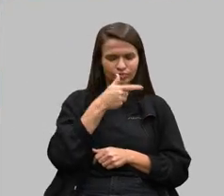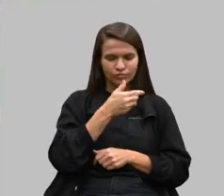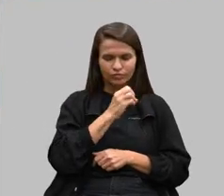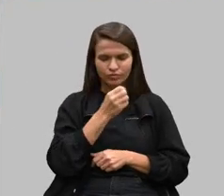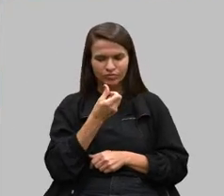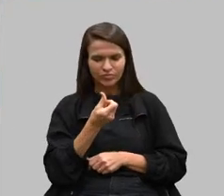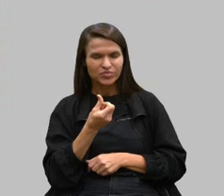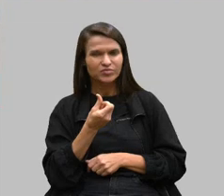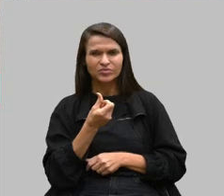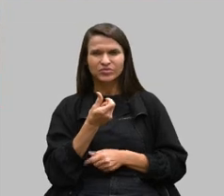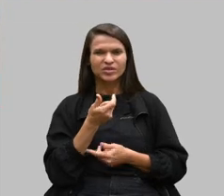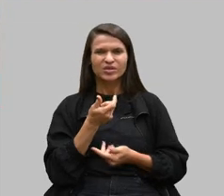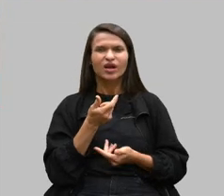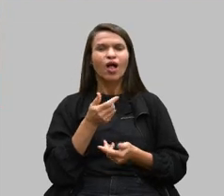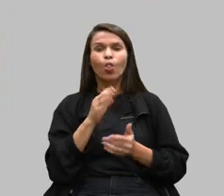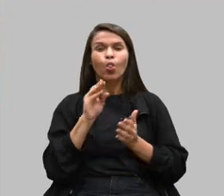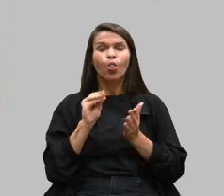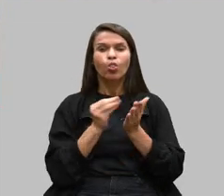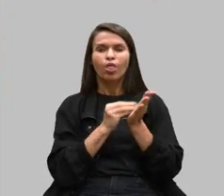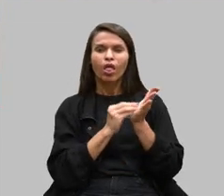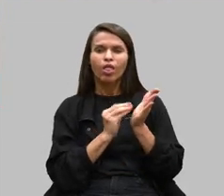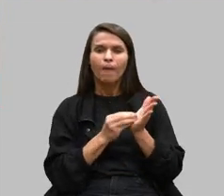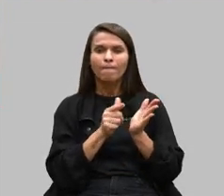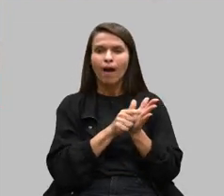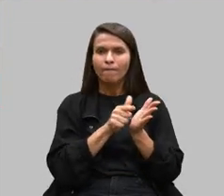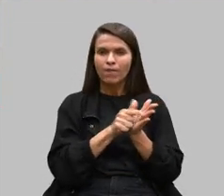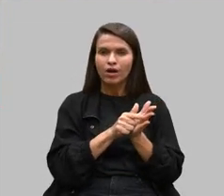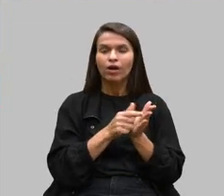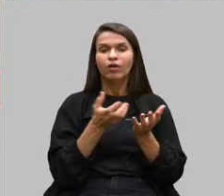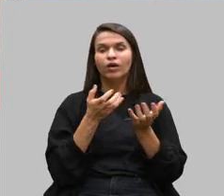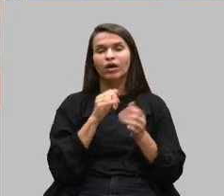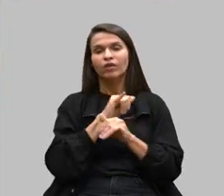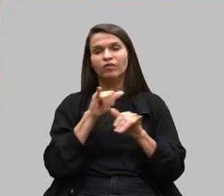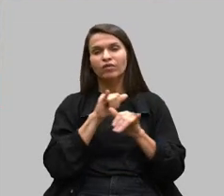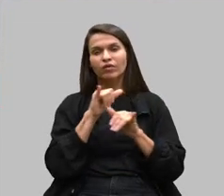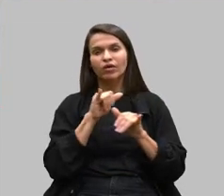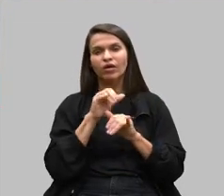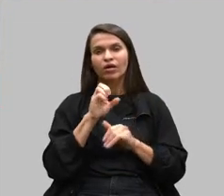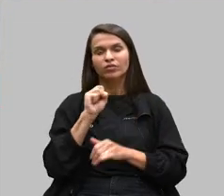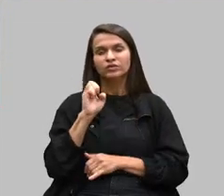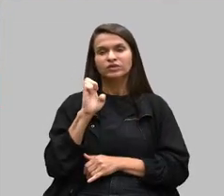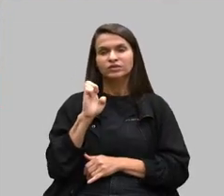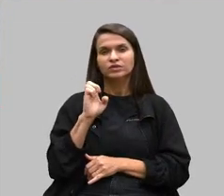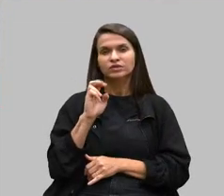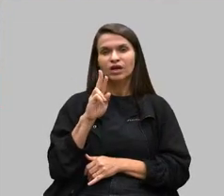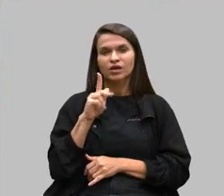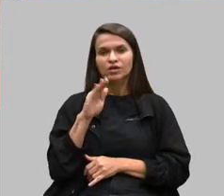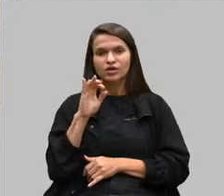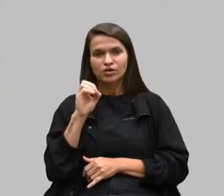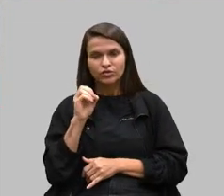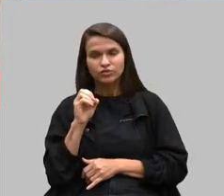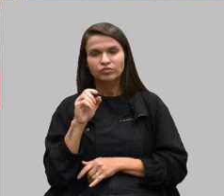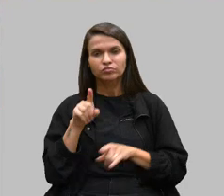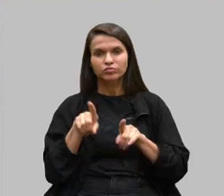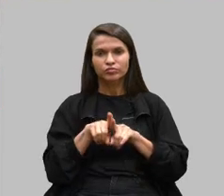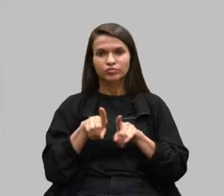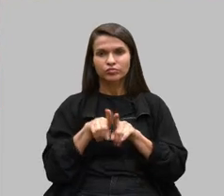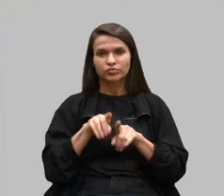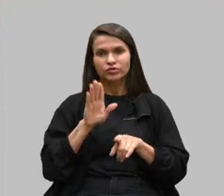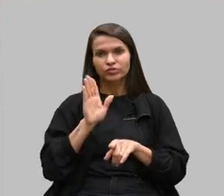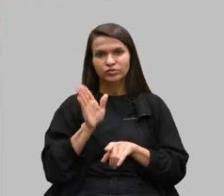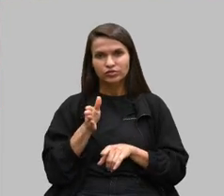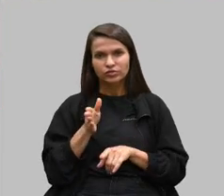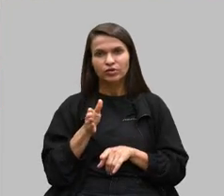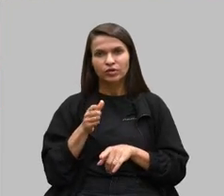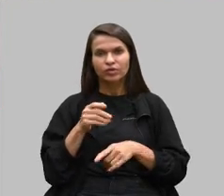nada saiu do Papel quero dizer aqui também ao Sérgio carrata aqui que também que sempre a gente tem conversa sobre